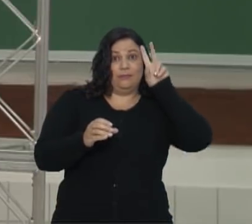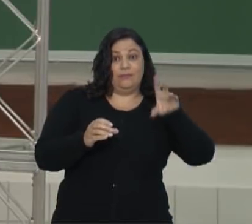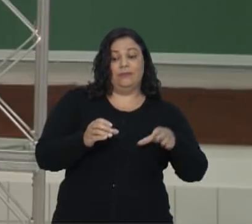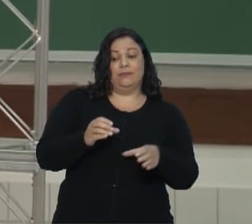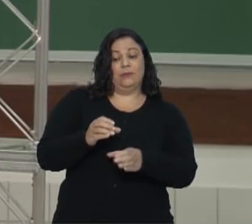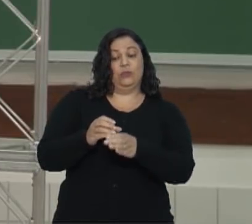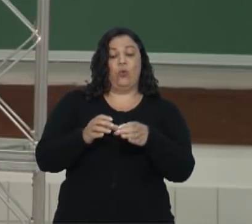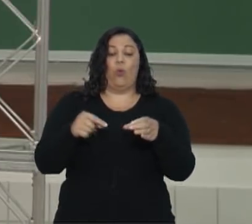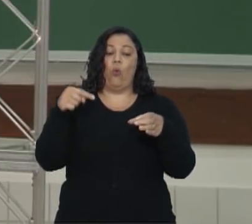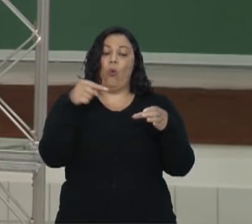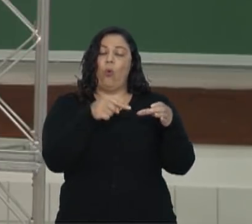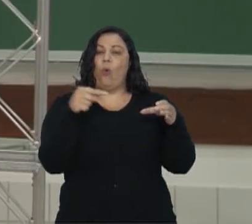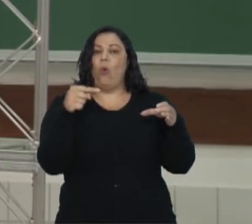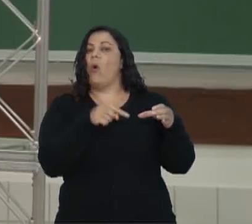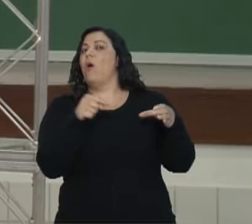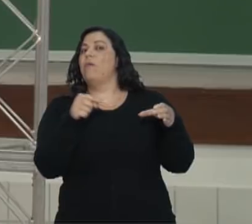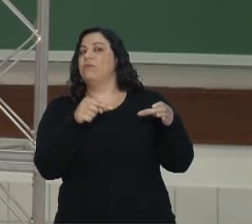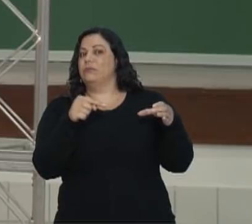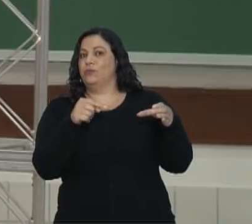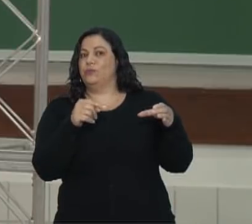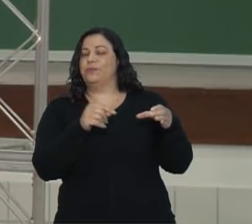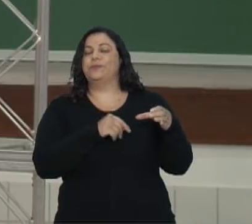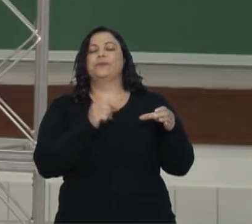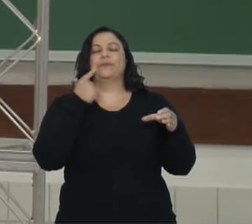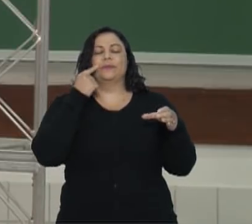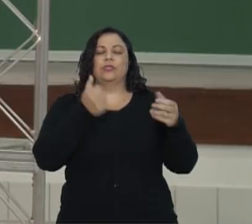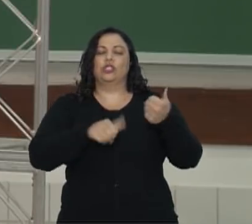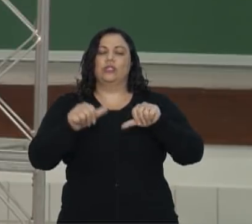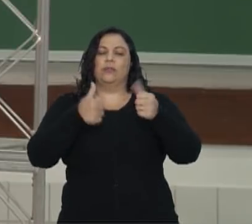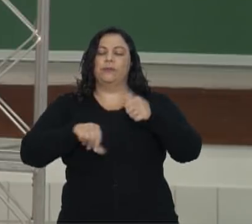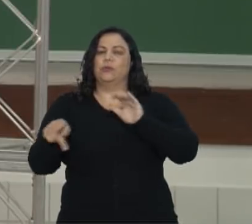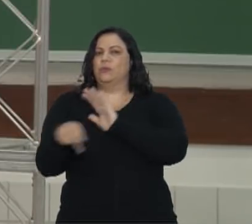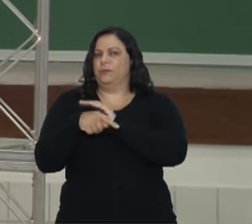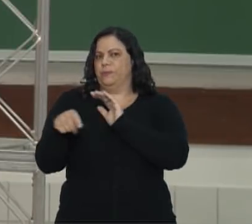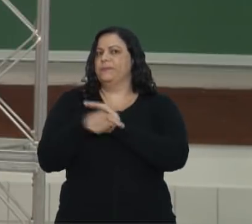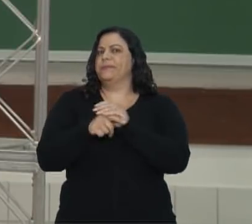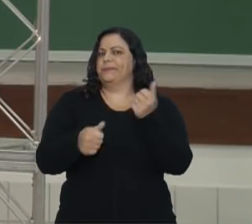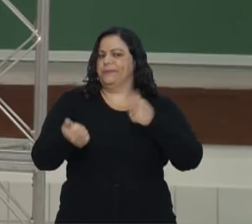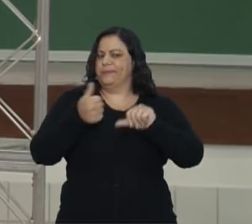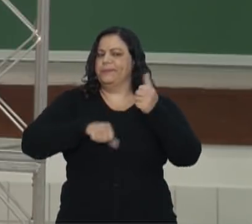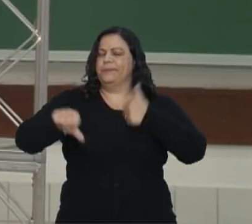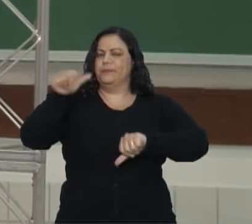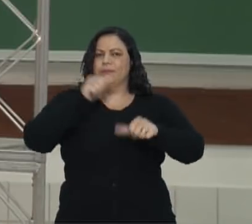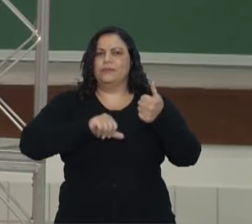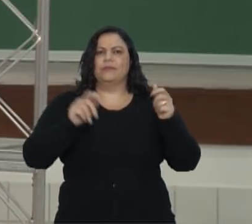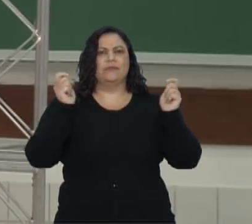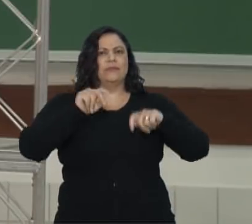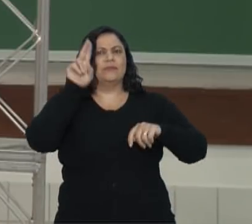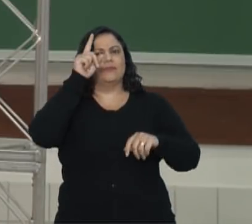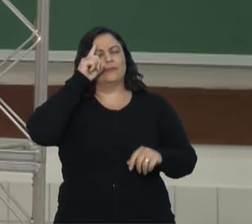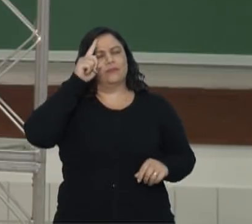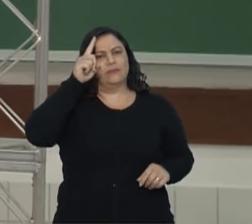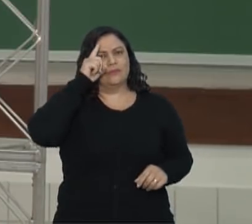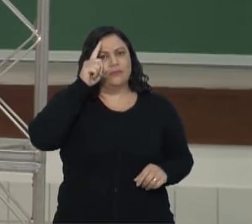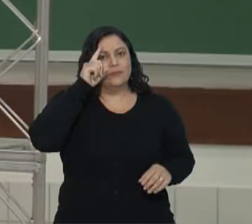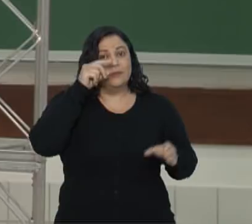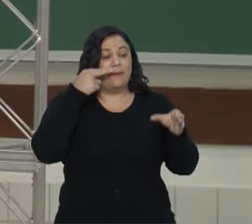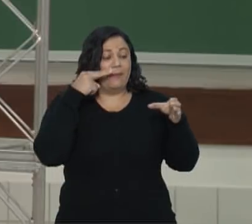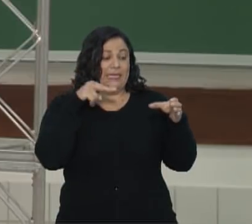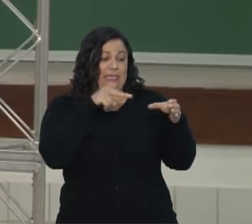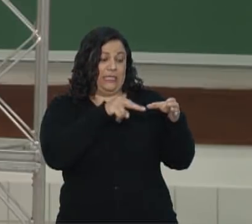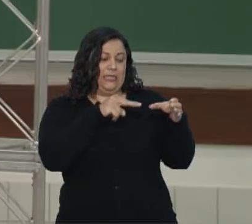do laboratório, que se chama Becker, mas você pode usar o copo no dia a dia. Só que tem que ser transparente para você ver